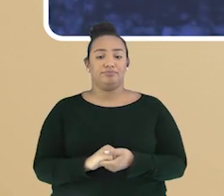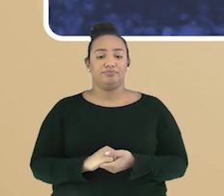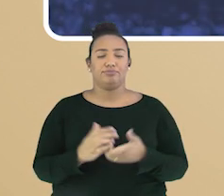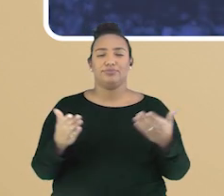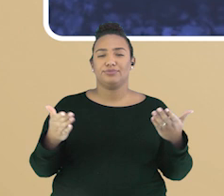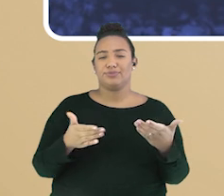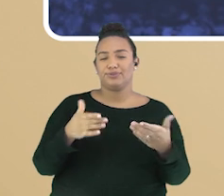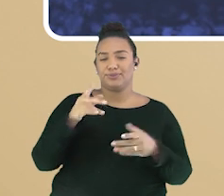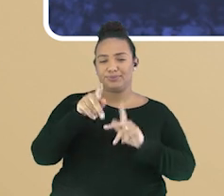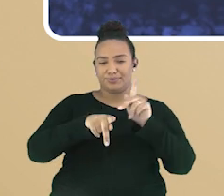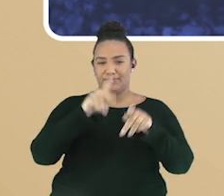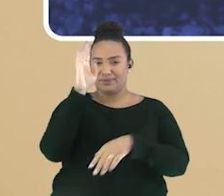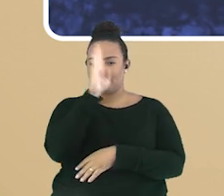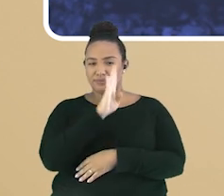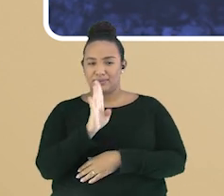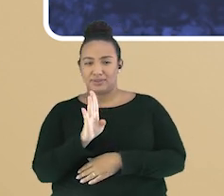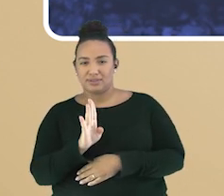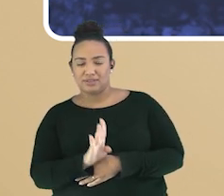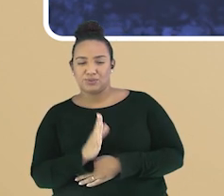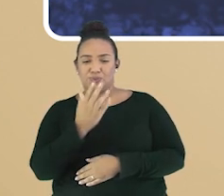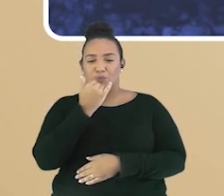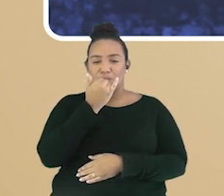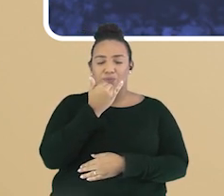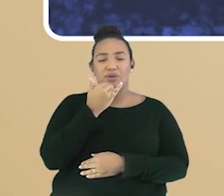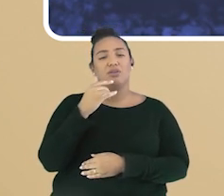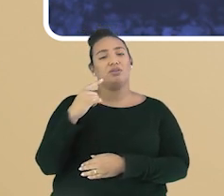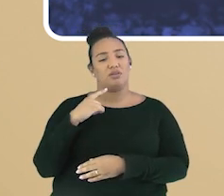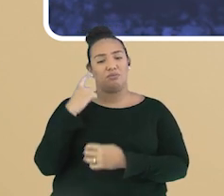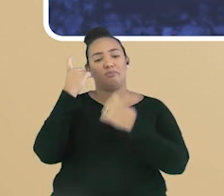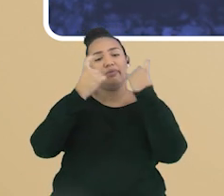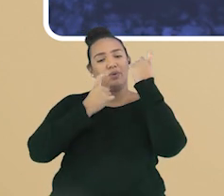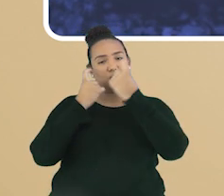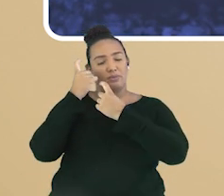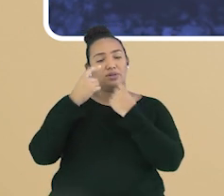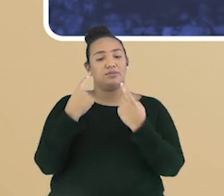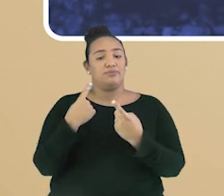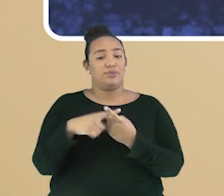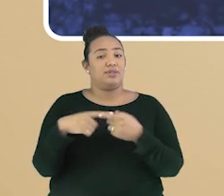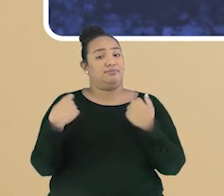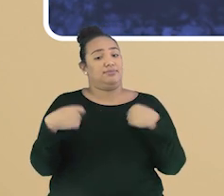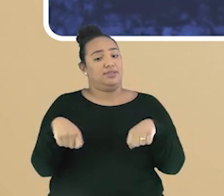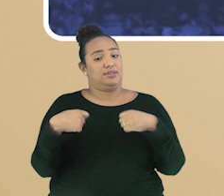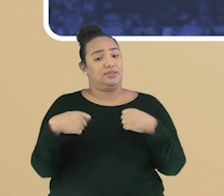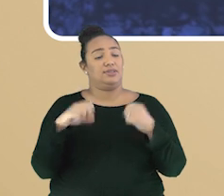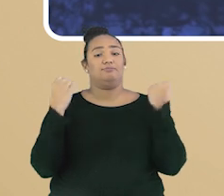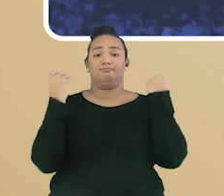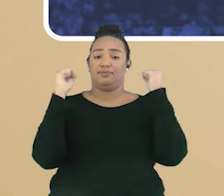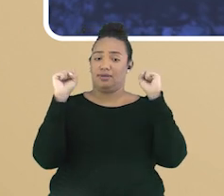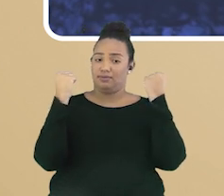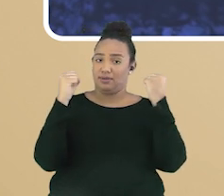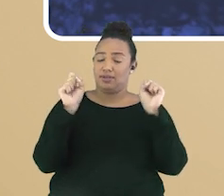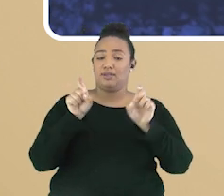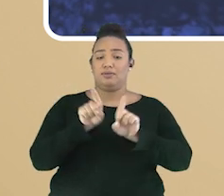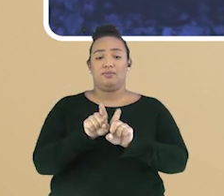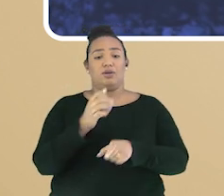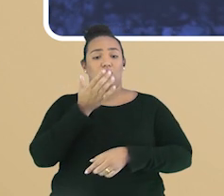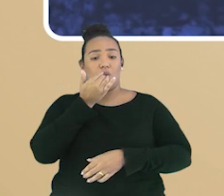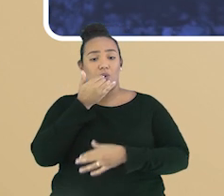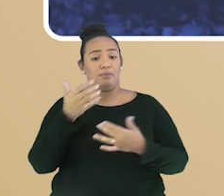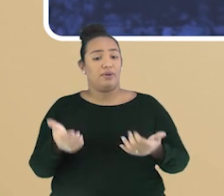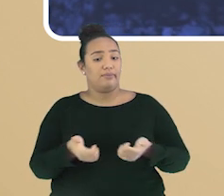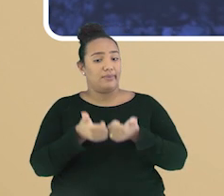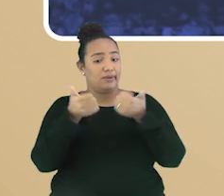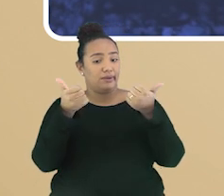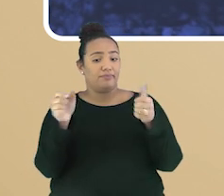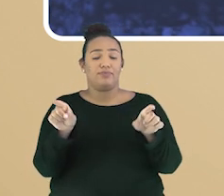brasileiro preocupam os órgãos de saúde, que recomendam mudanças no estilo de vida, na forma de se alimentar e até